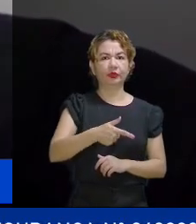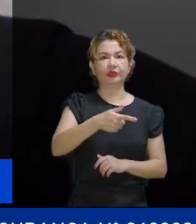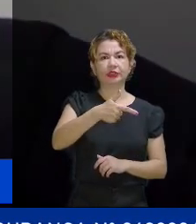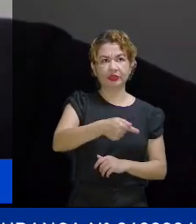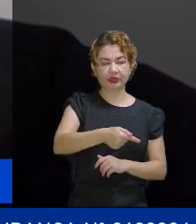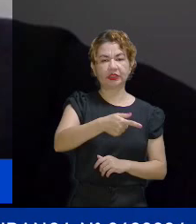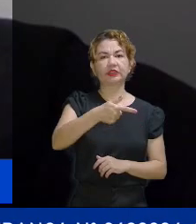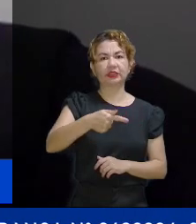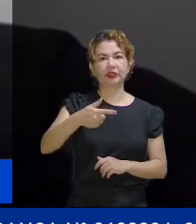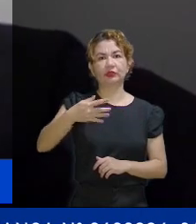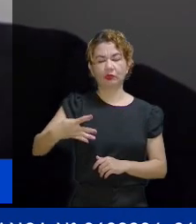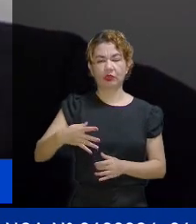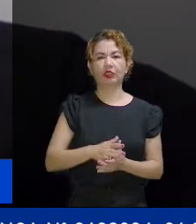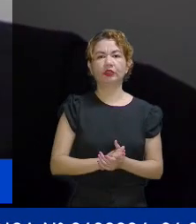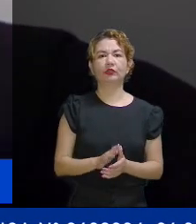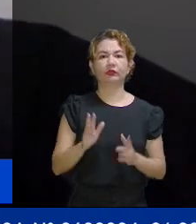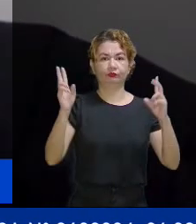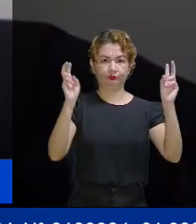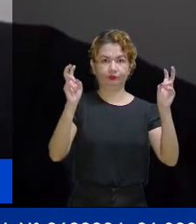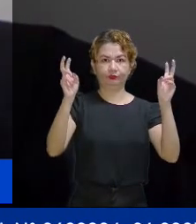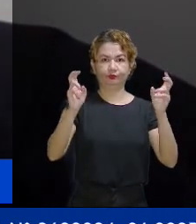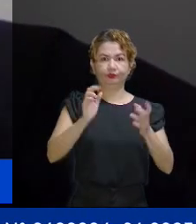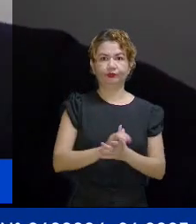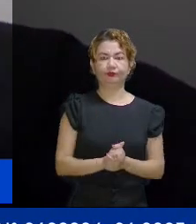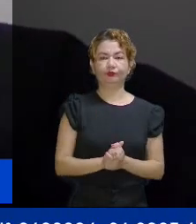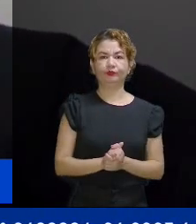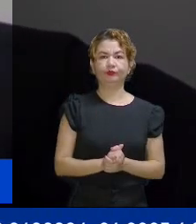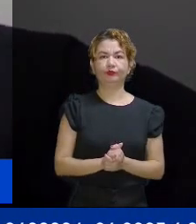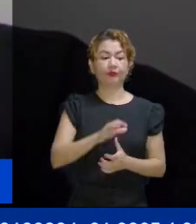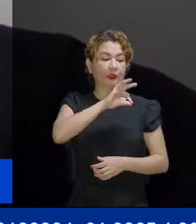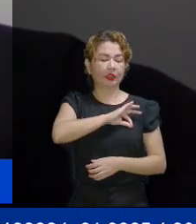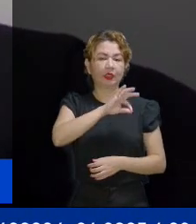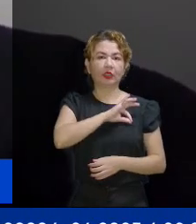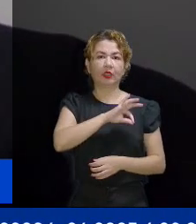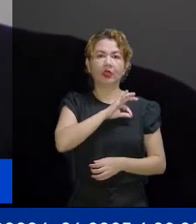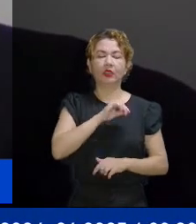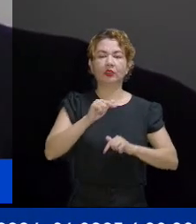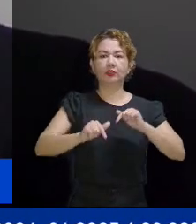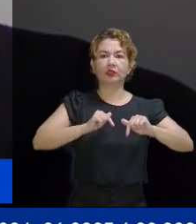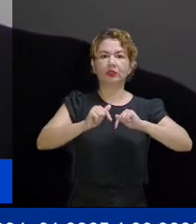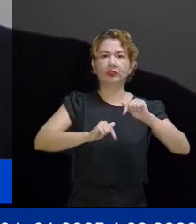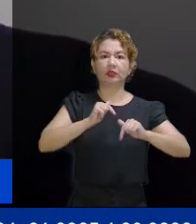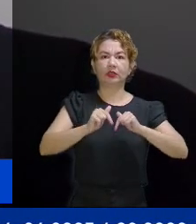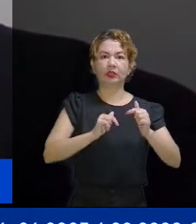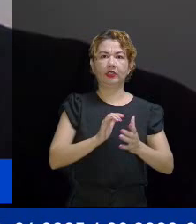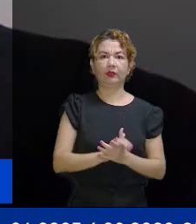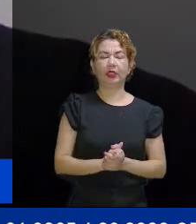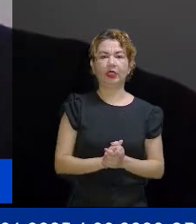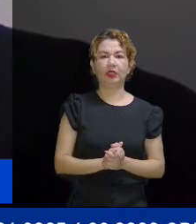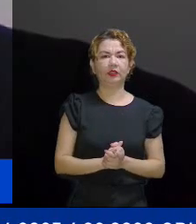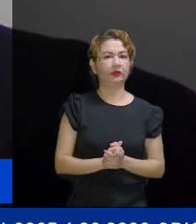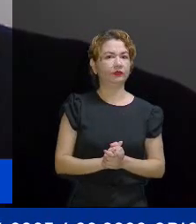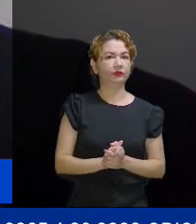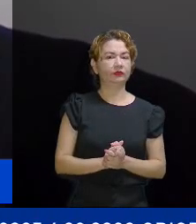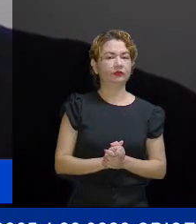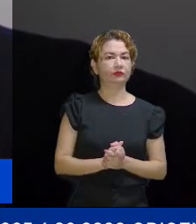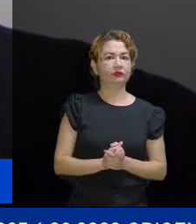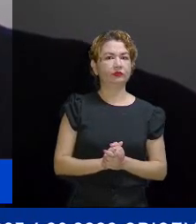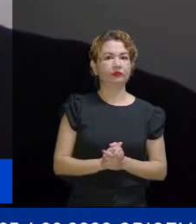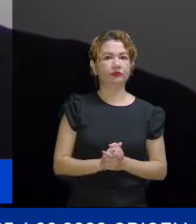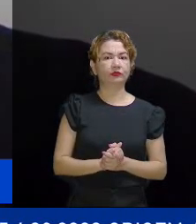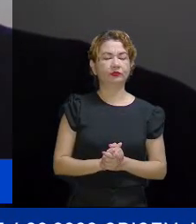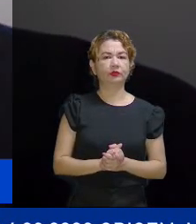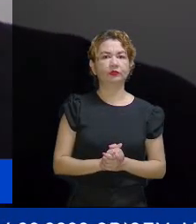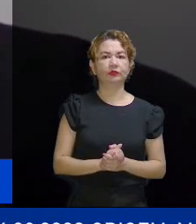12.774, estabelece que, abre aspas, a remuneração dos cargos de provimento efetivo das carreiras do quadro de pessoal do